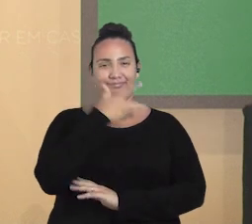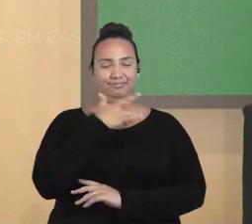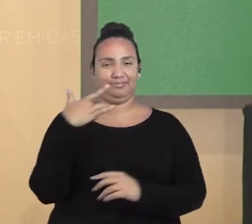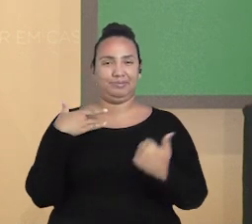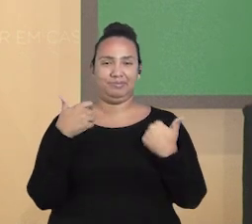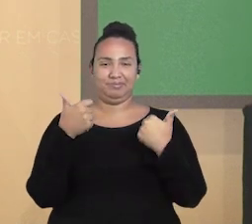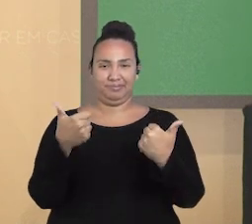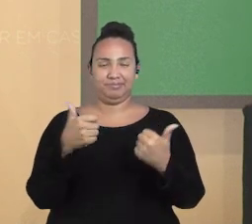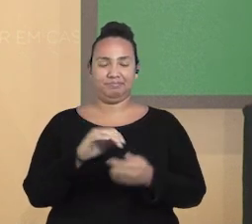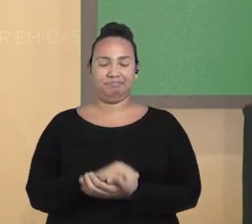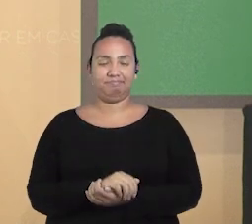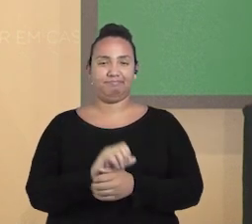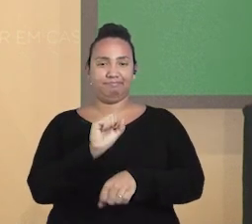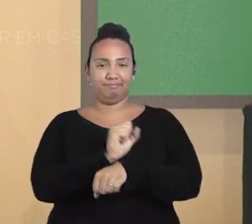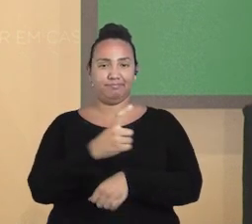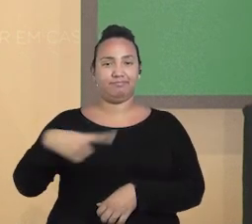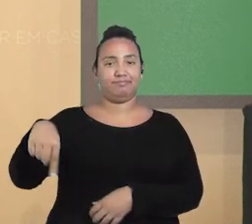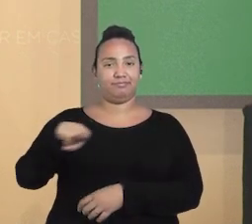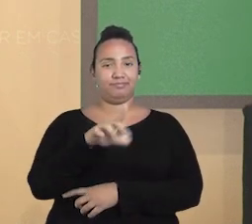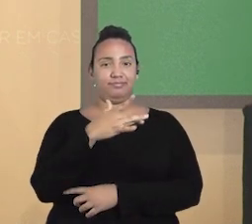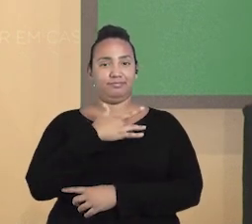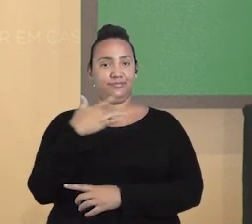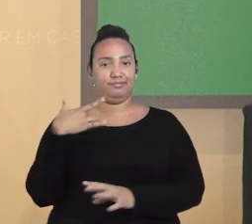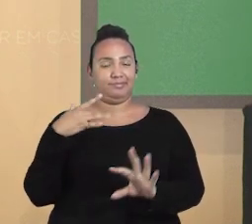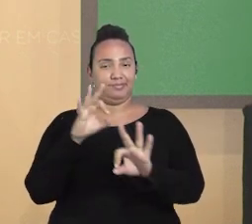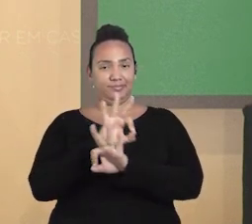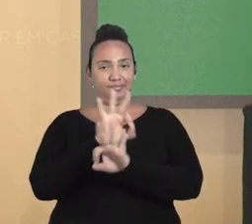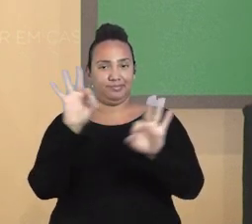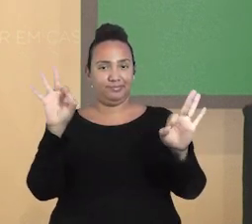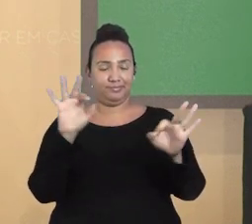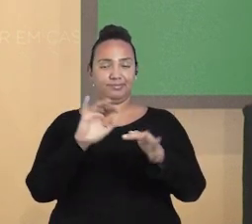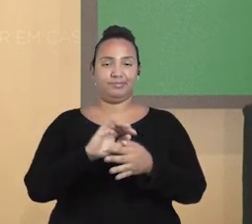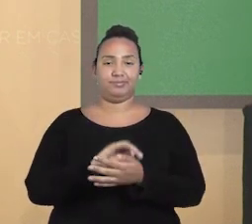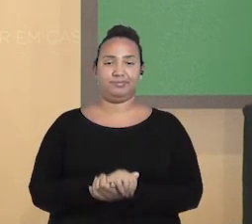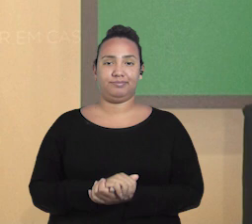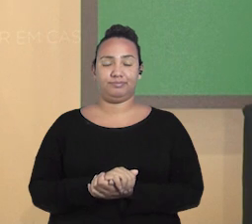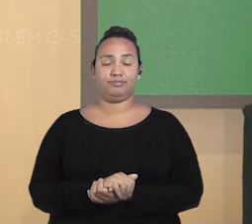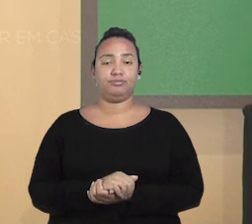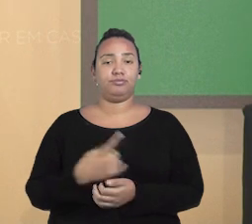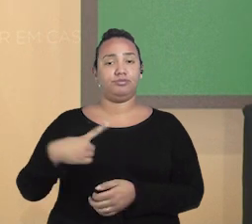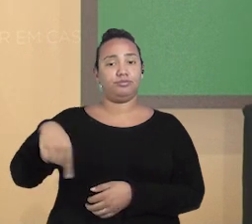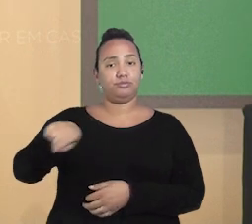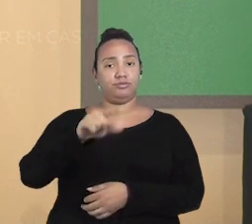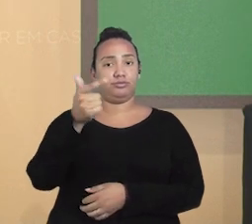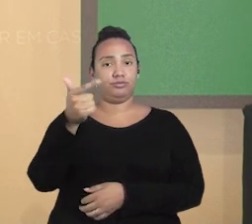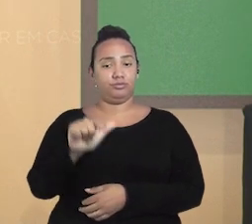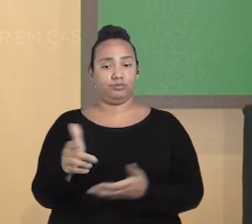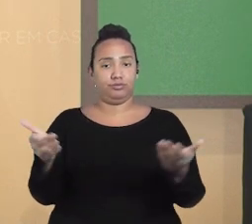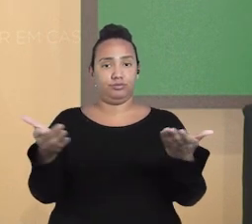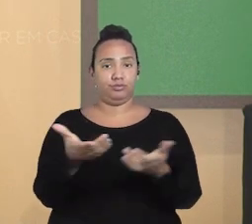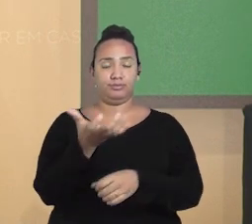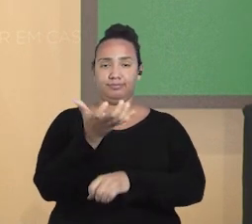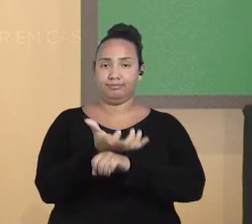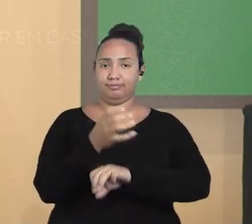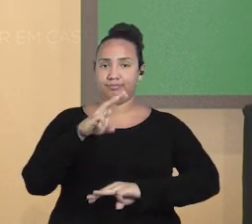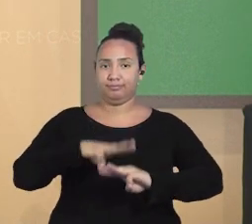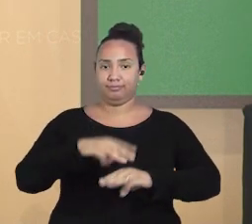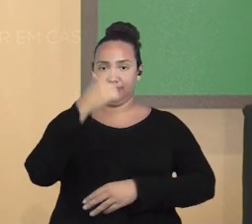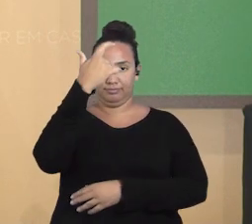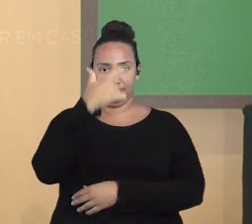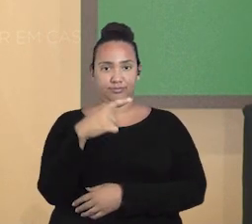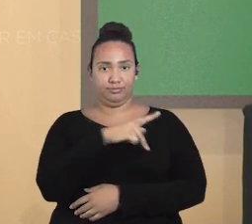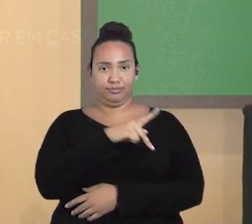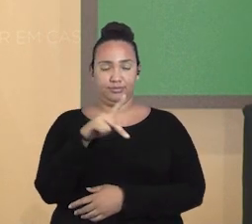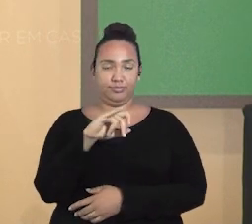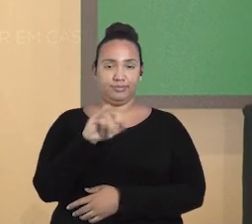pessoal! Como vocês estão? Espero que estejam bem e se cuidando. Estamos novamente com a nossa aula de matemática. Eu